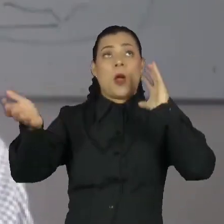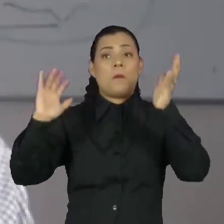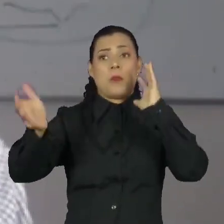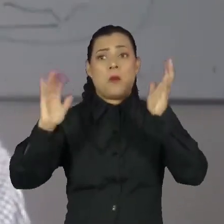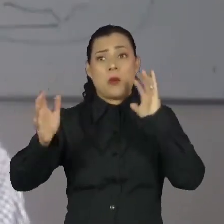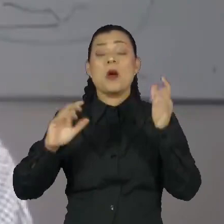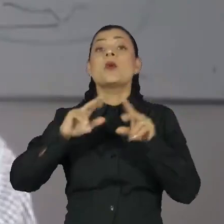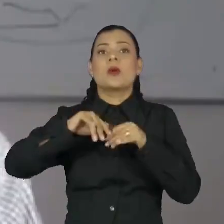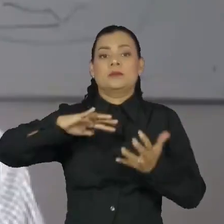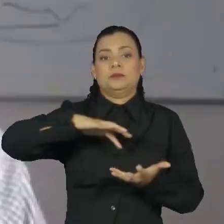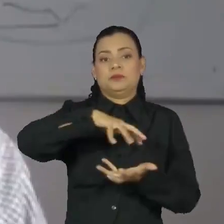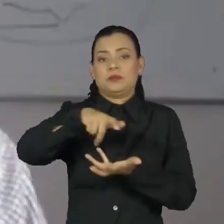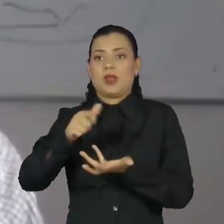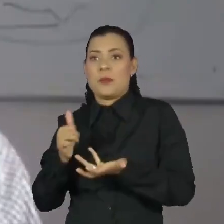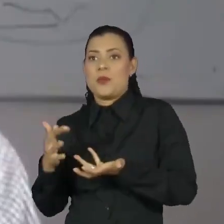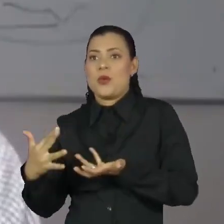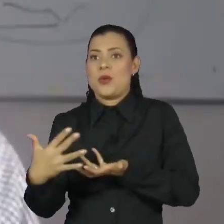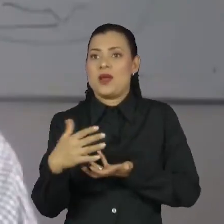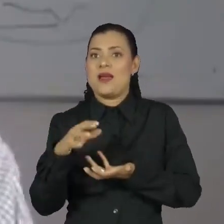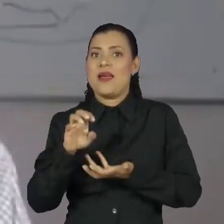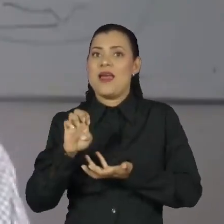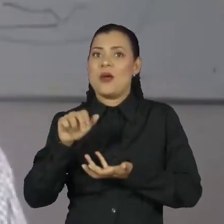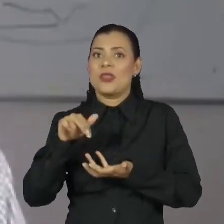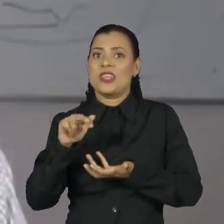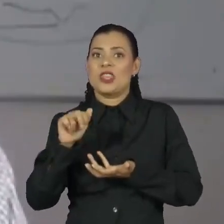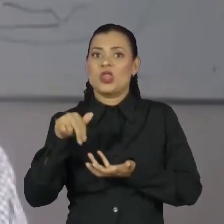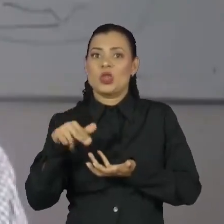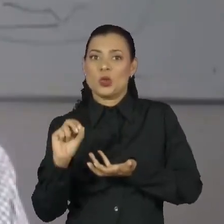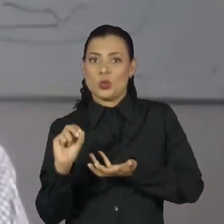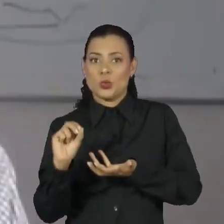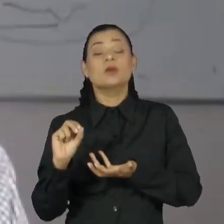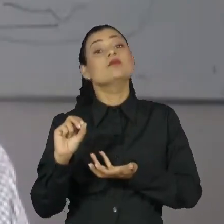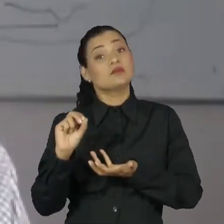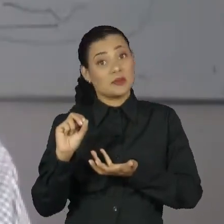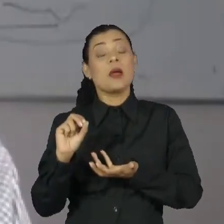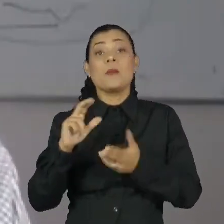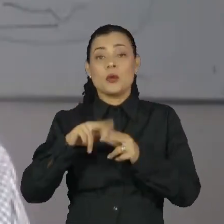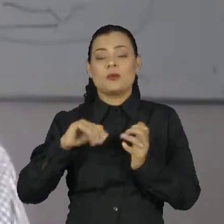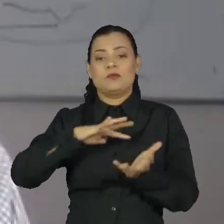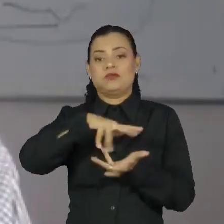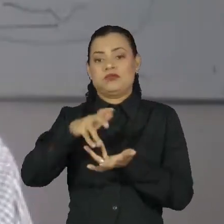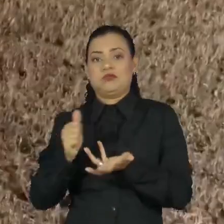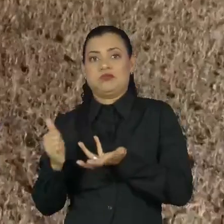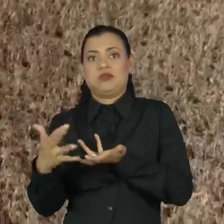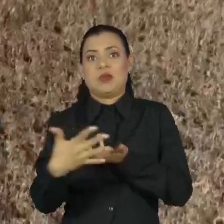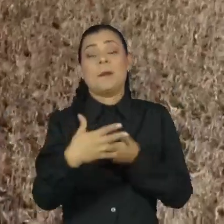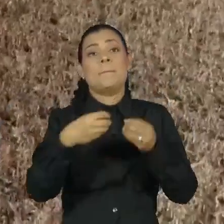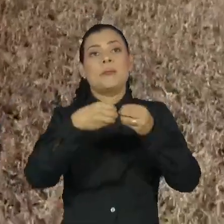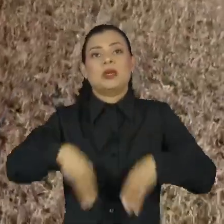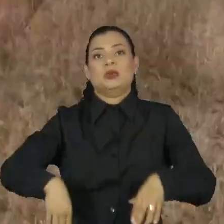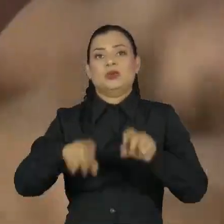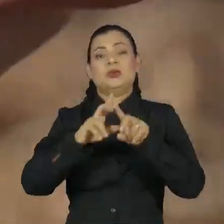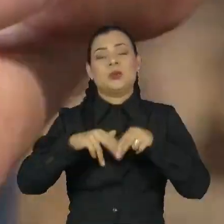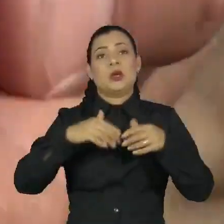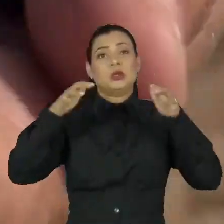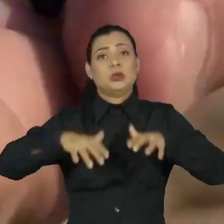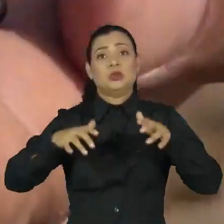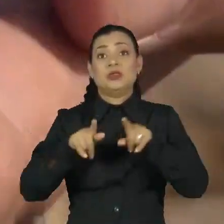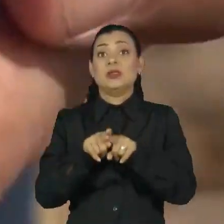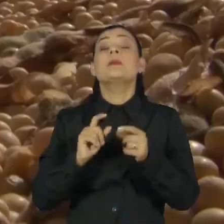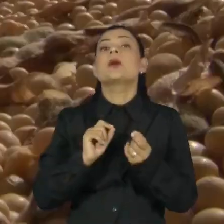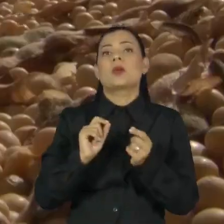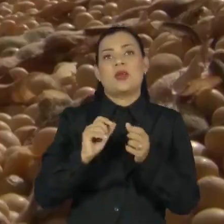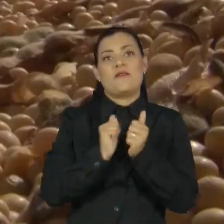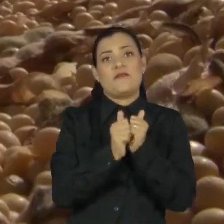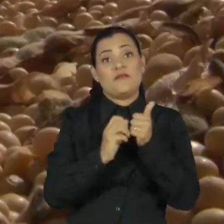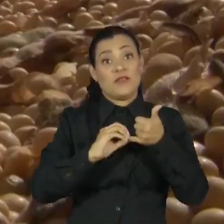o El Niño, né? Então, esse fenômeno climático que tem prejudicado a nossa safra. Grãos como feijão, café